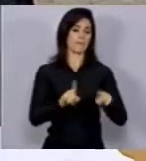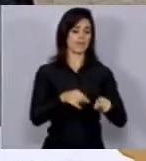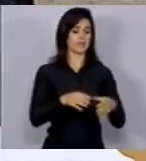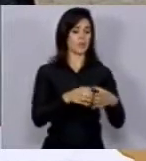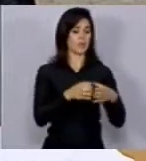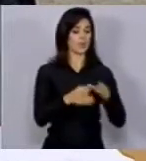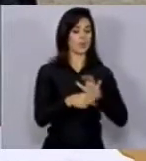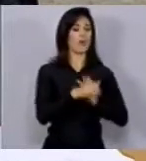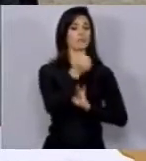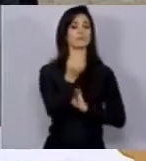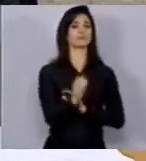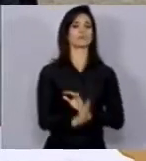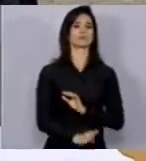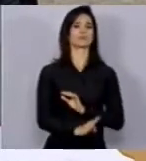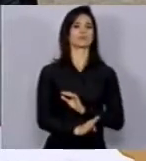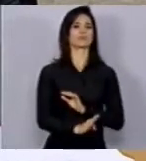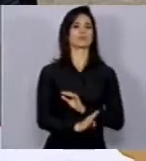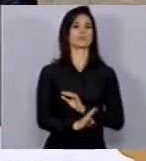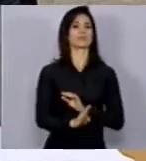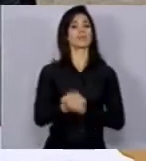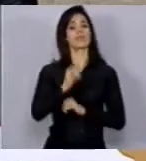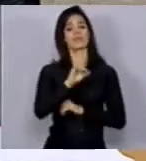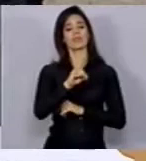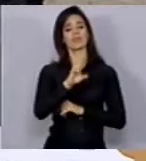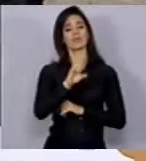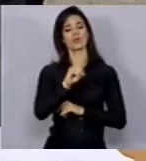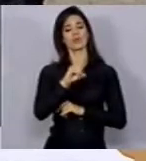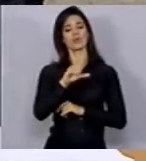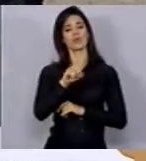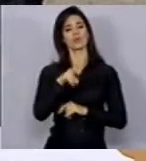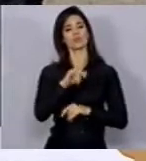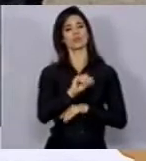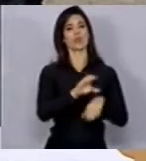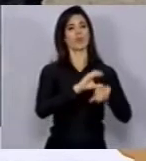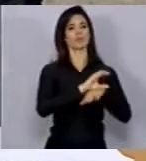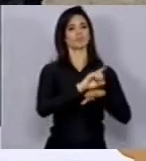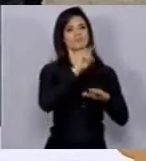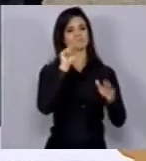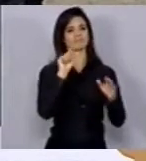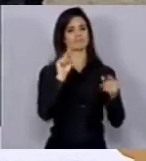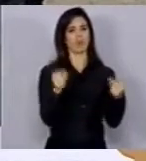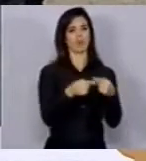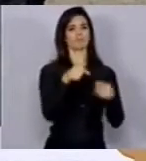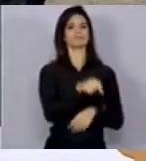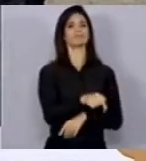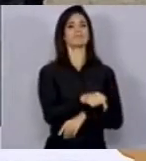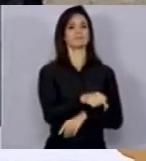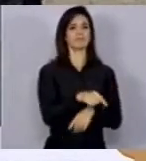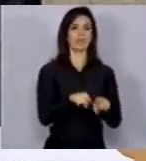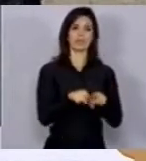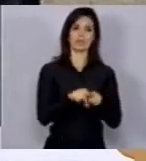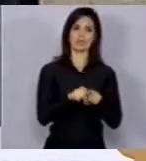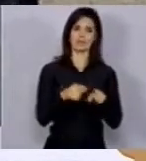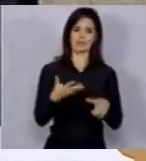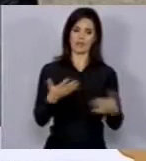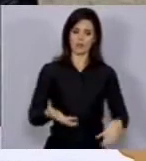Brasil, sua ideologia a Constituição Federal. Sua missão é zelar pelo ambiente democrático, de modo